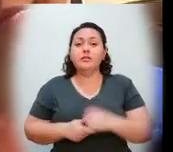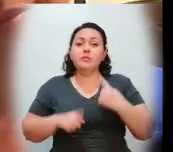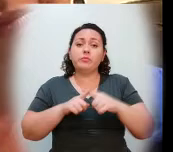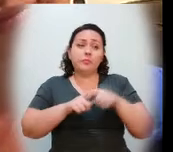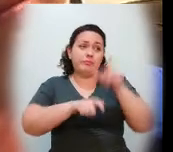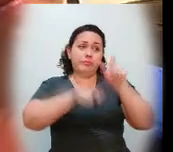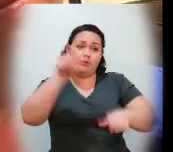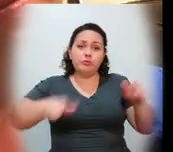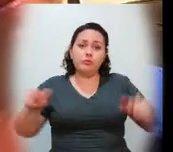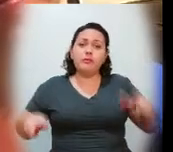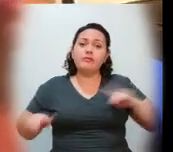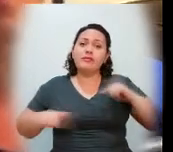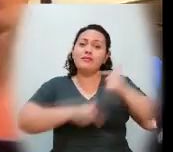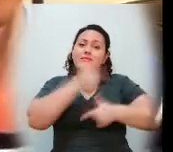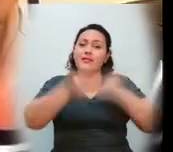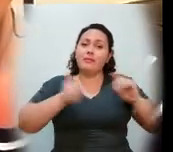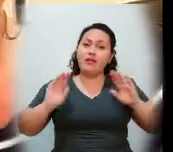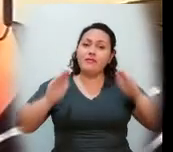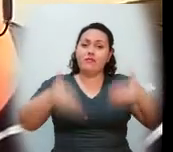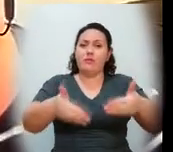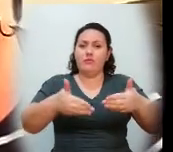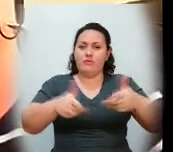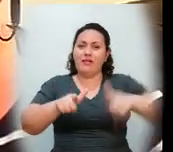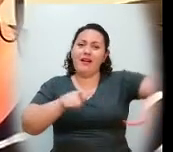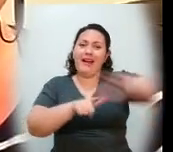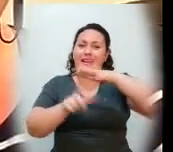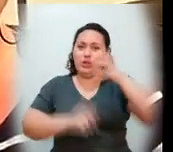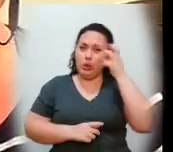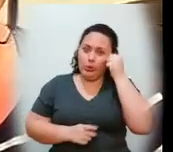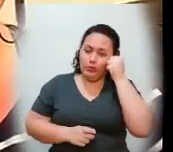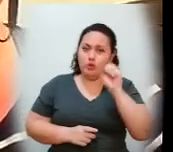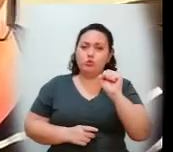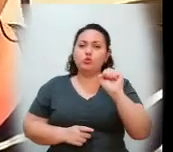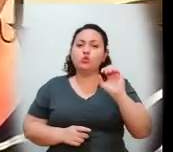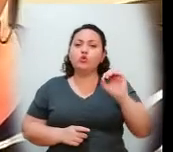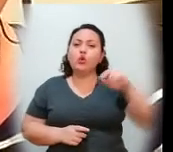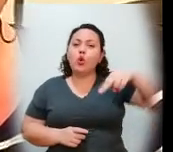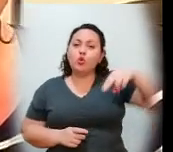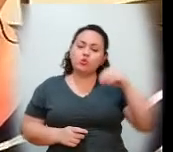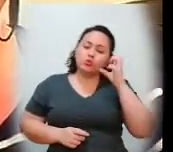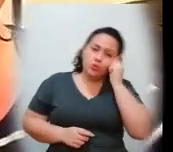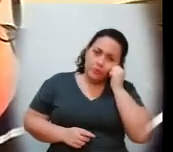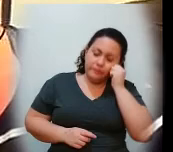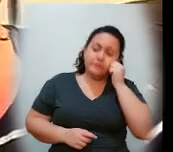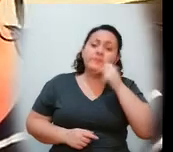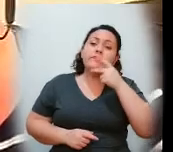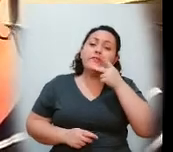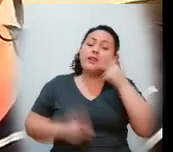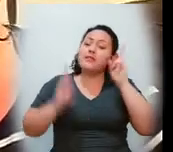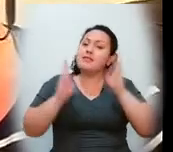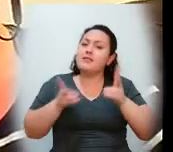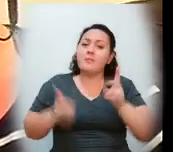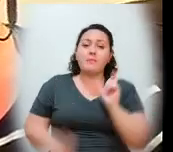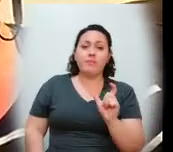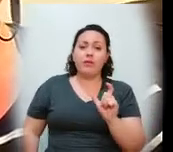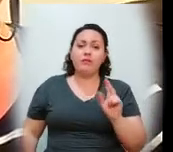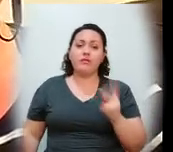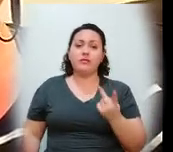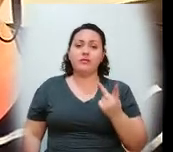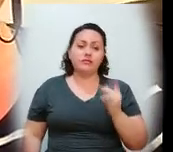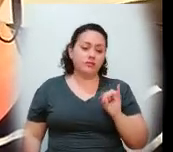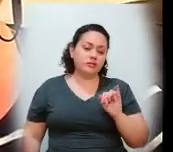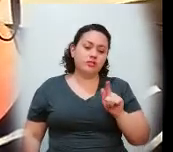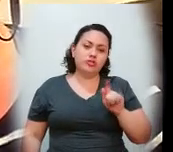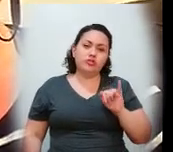quem trabalha com sono, né, que são especialistas nisso, fala muito na questão da higiene do sono. Né? Como é que a